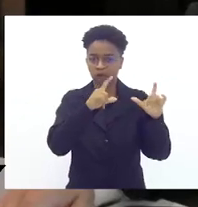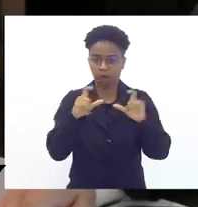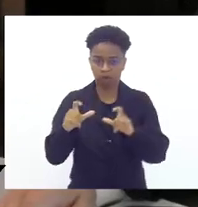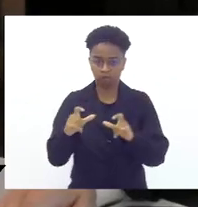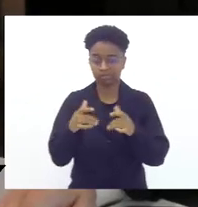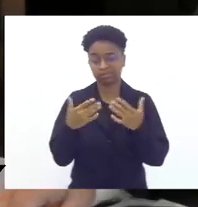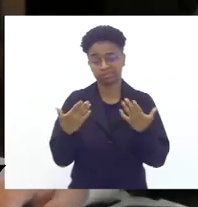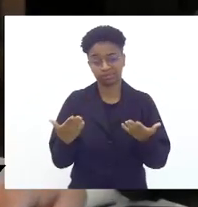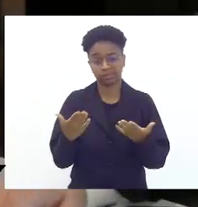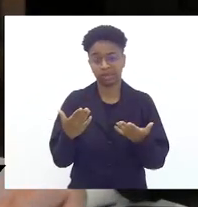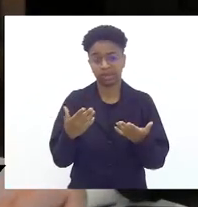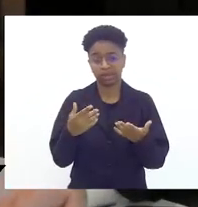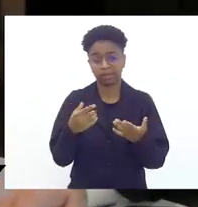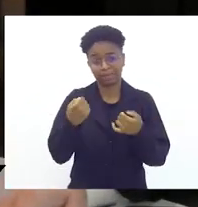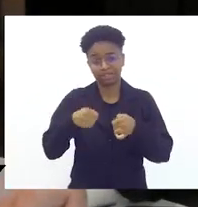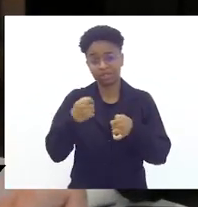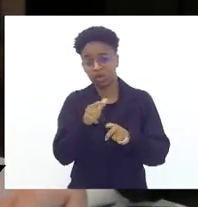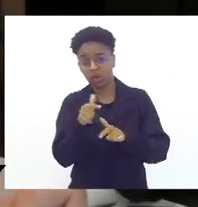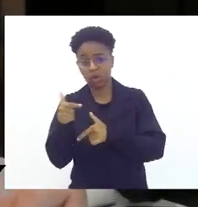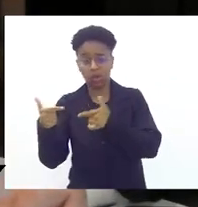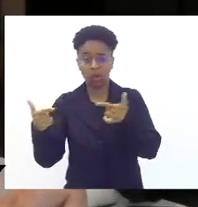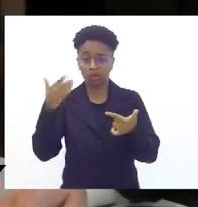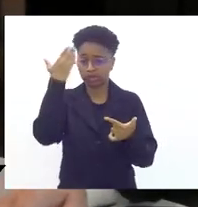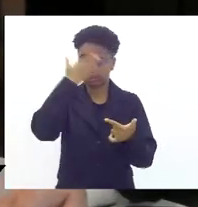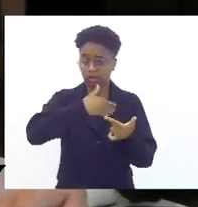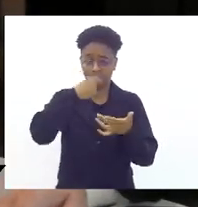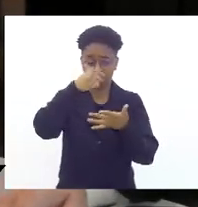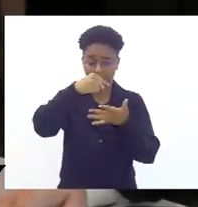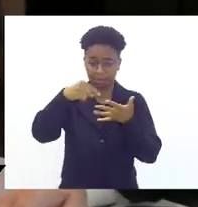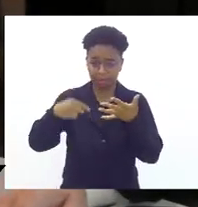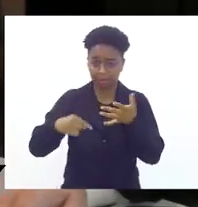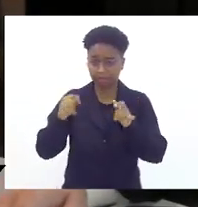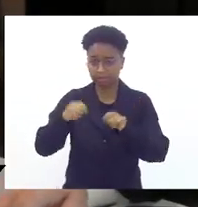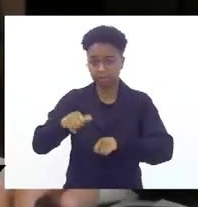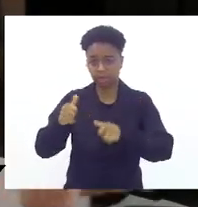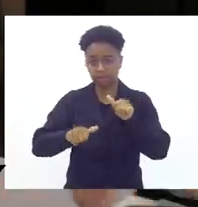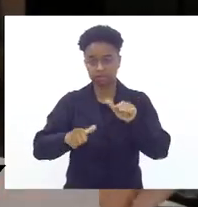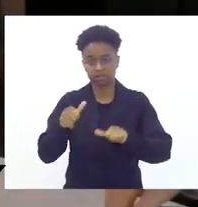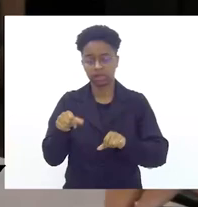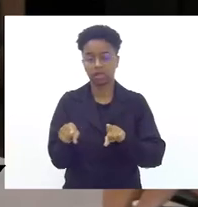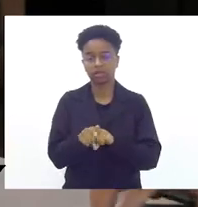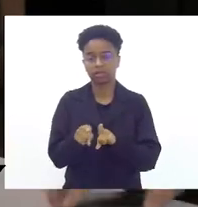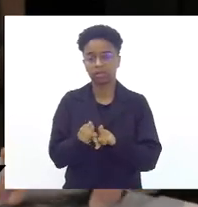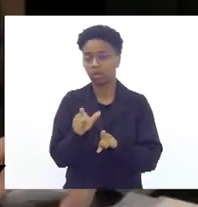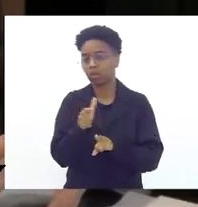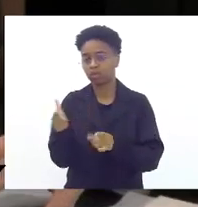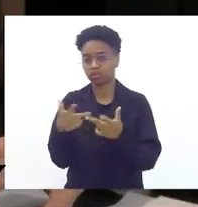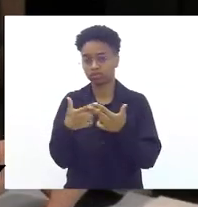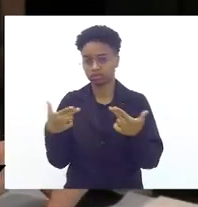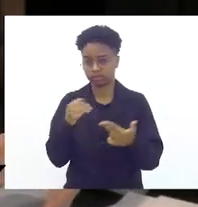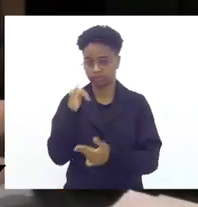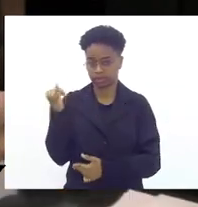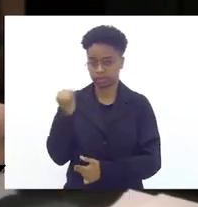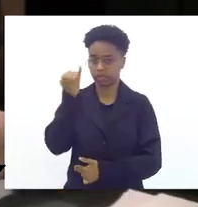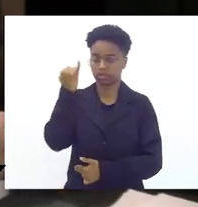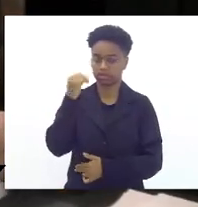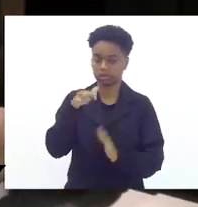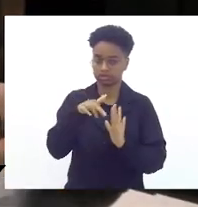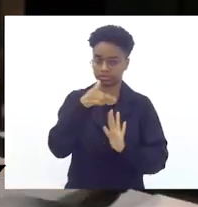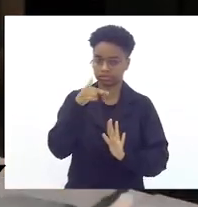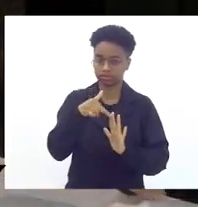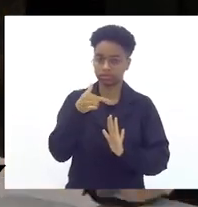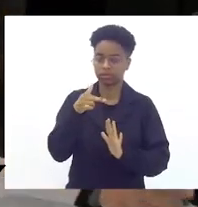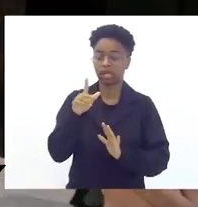todas as outras provas né que precisam ser apuradas e a outra parte muito importante da resolução